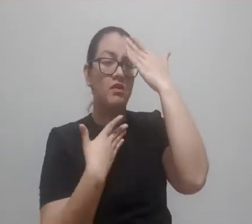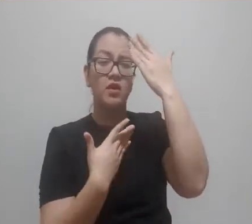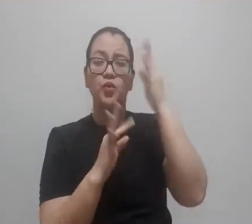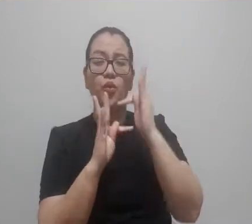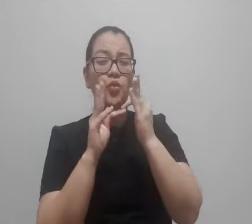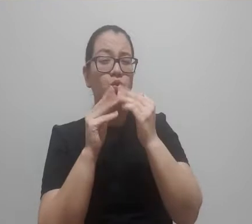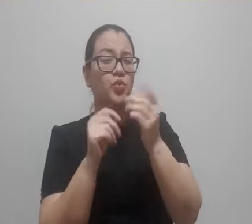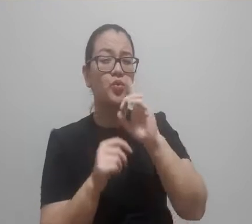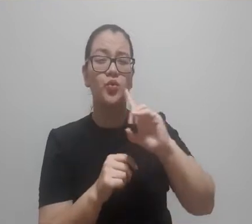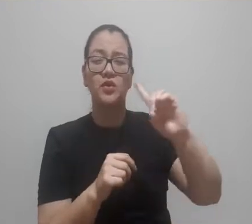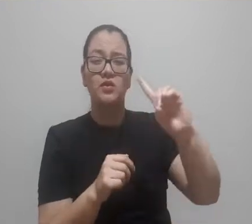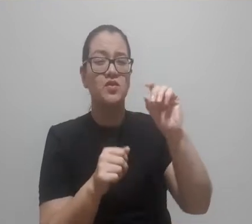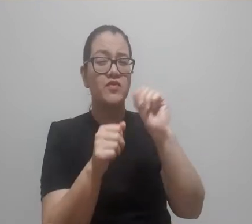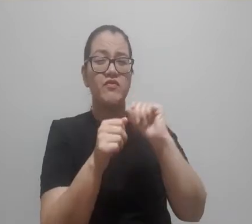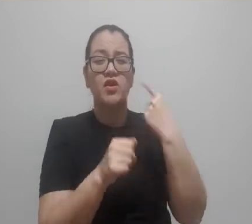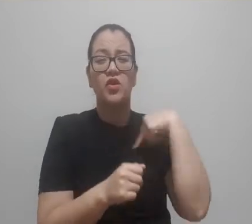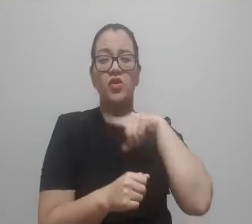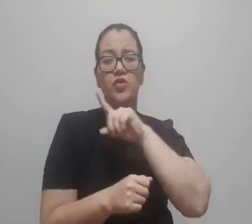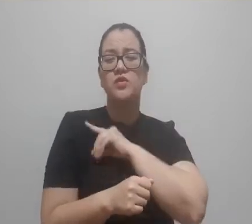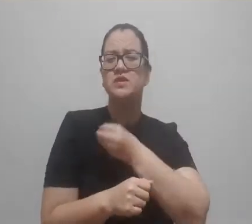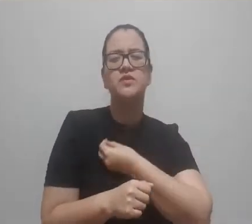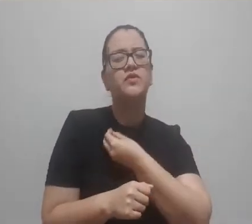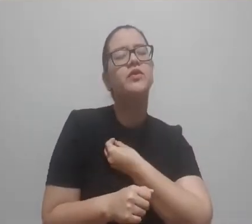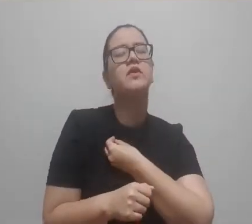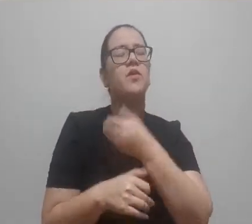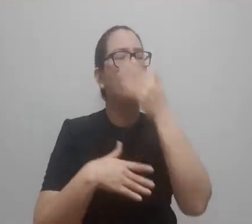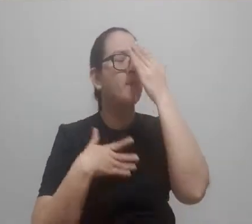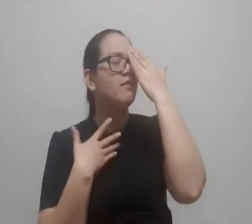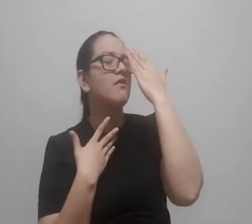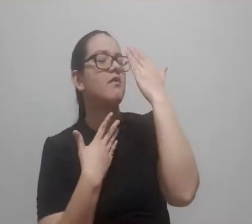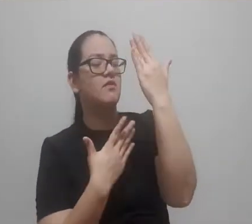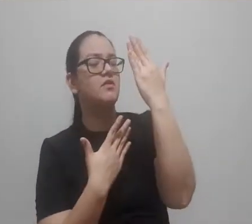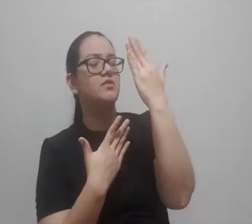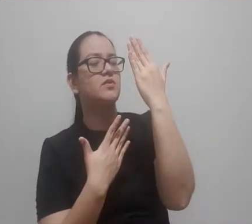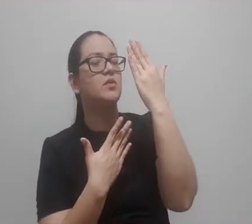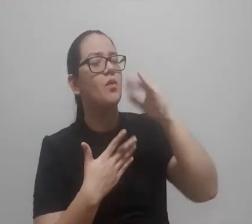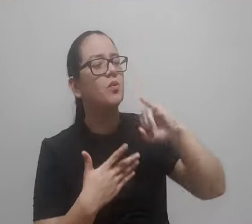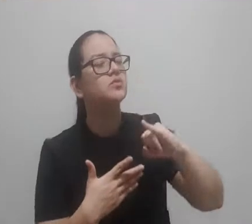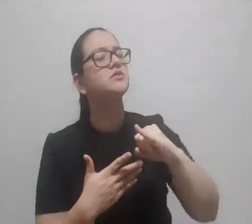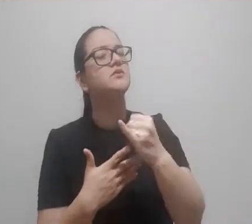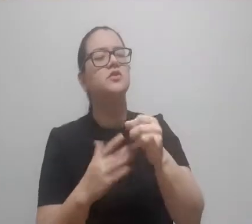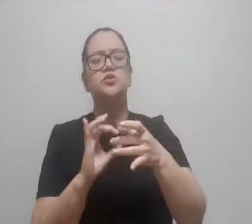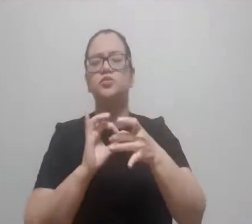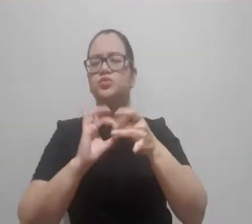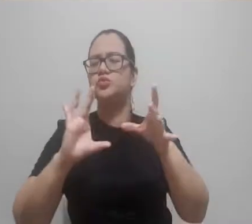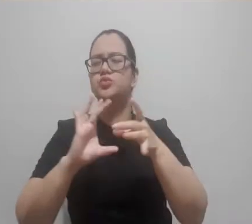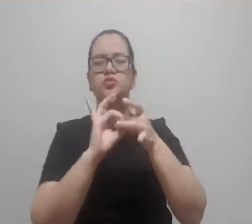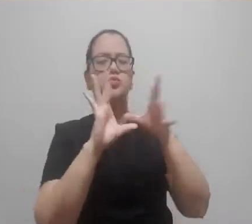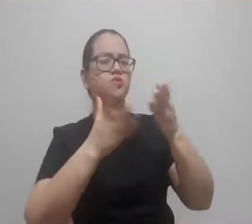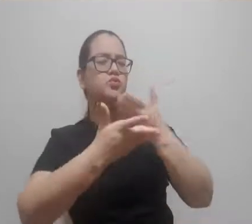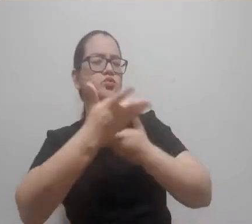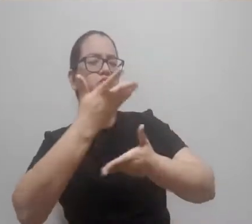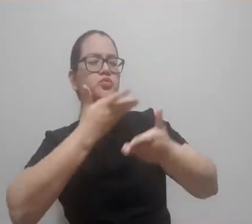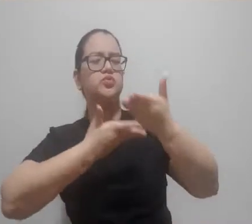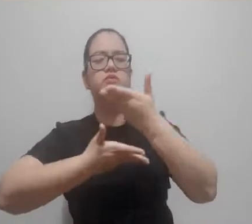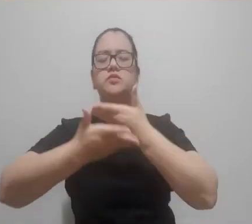essa oportunidade que temos de tão livremente podermos compartilhar essa palavra. Eu oro para